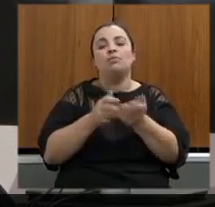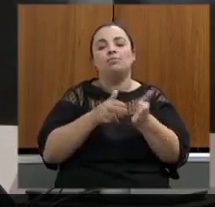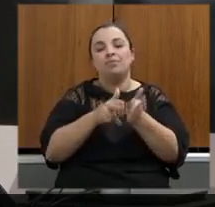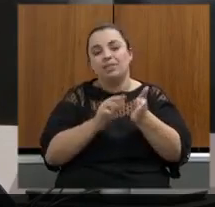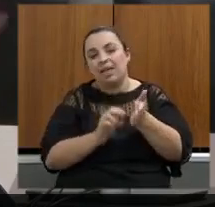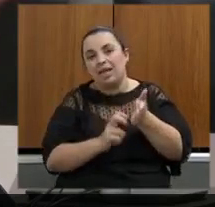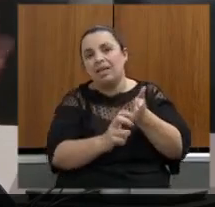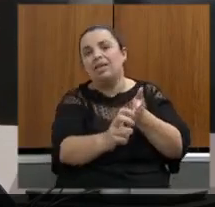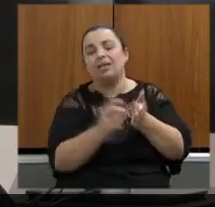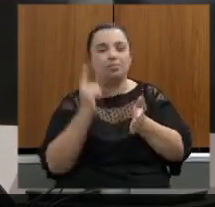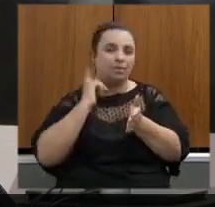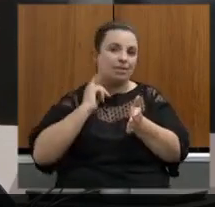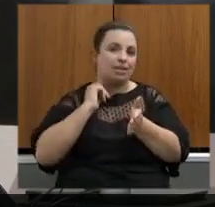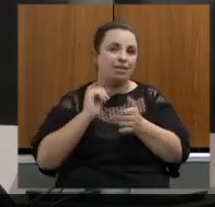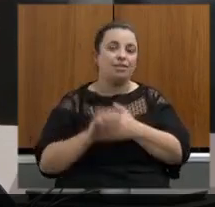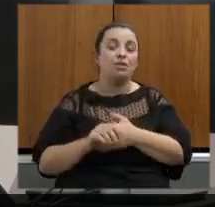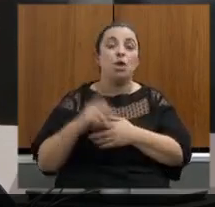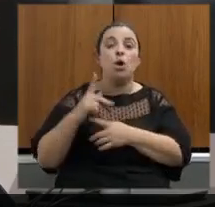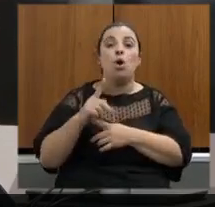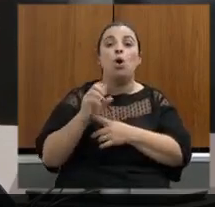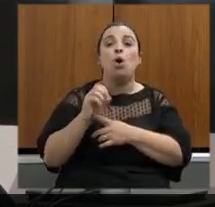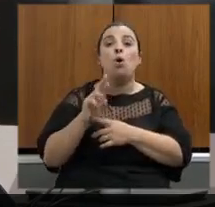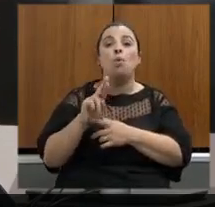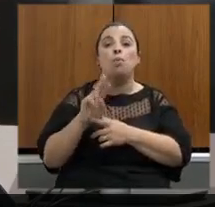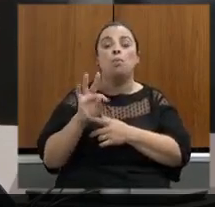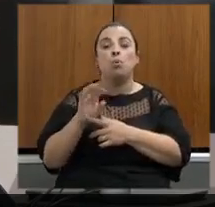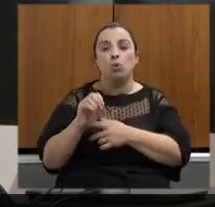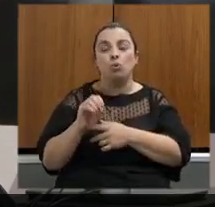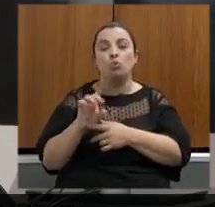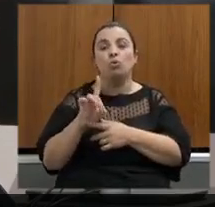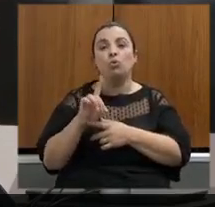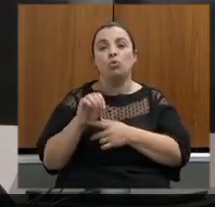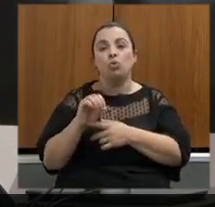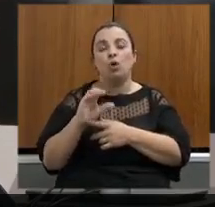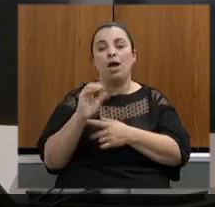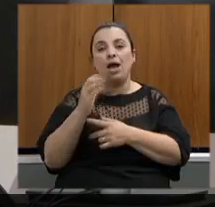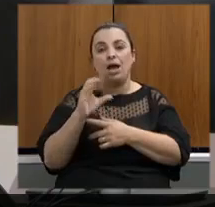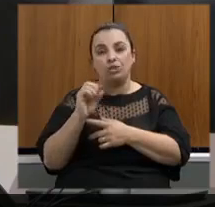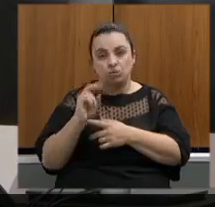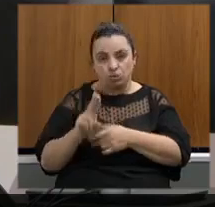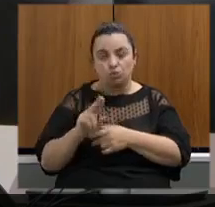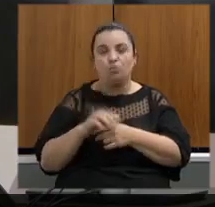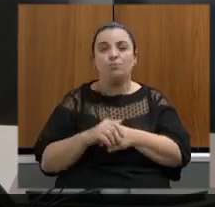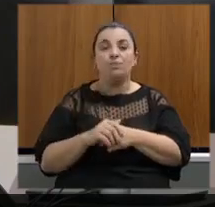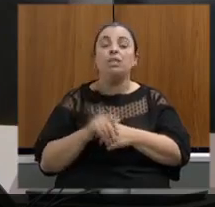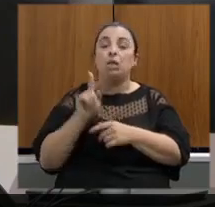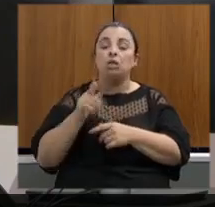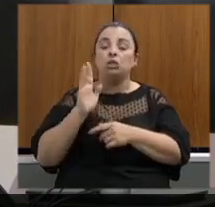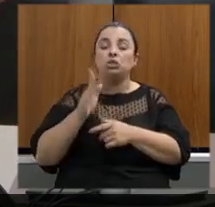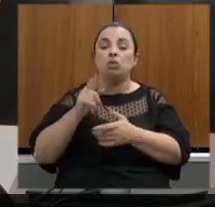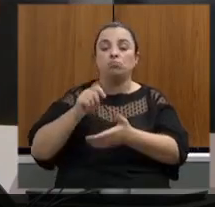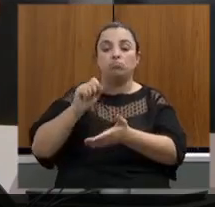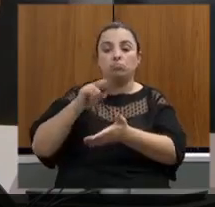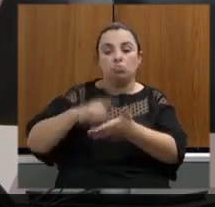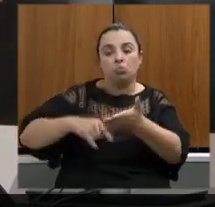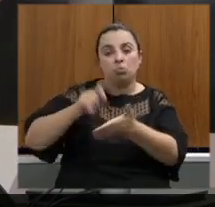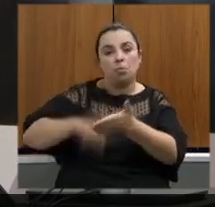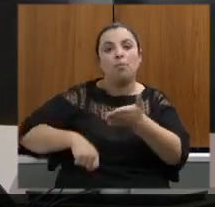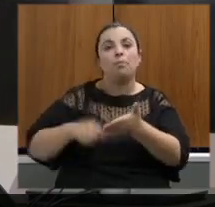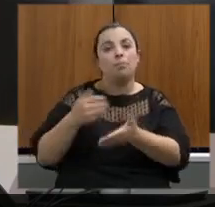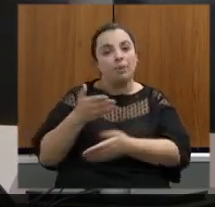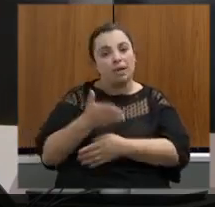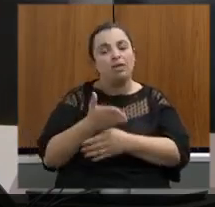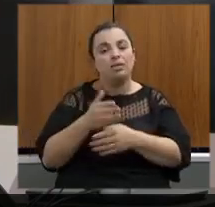contratou a fundação que a nossa querida Luiza é professora na Fundação Dom Cabral tá contratada para isso sabe que é